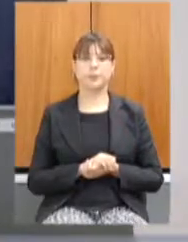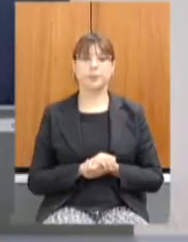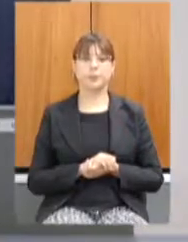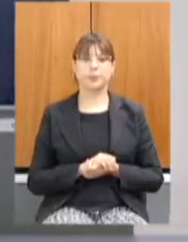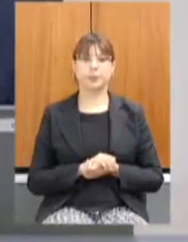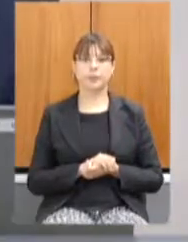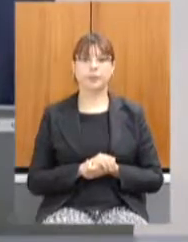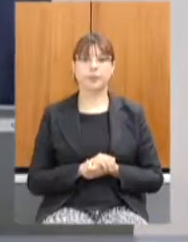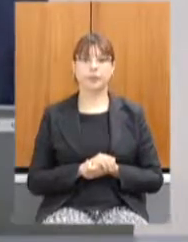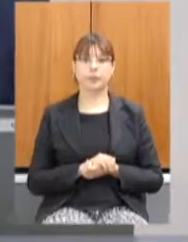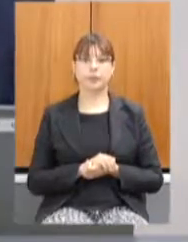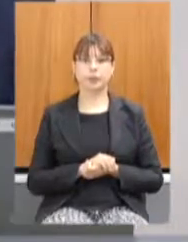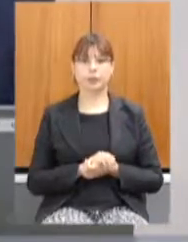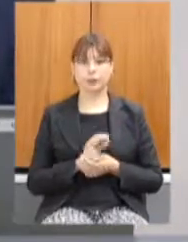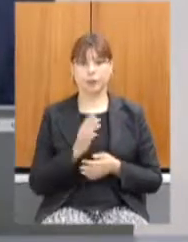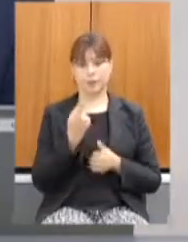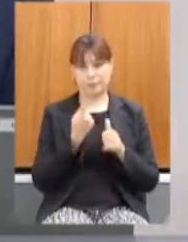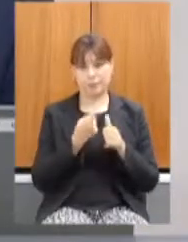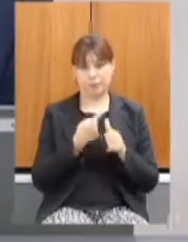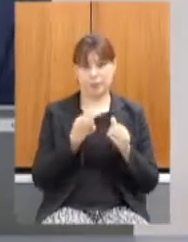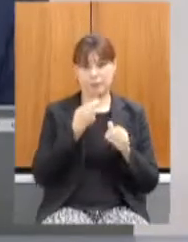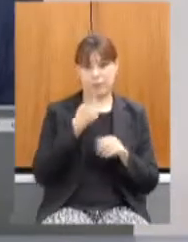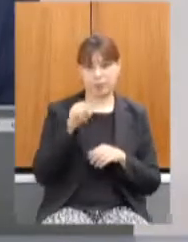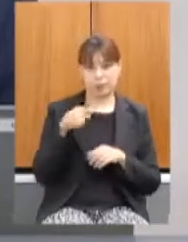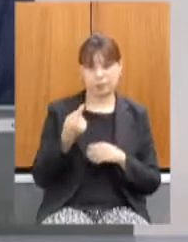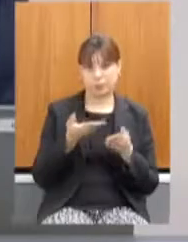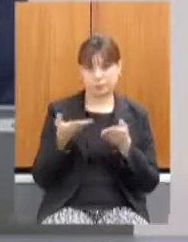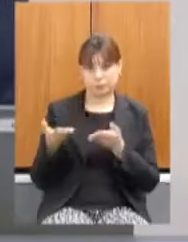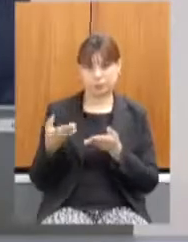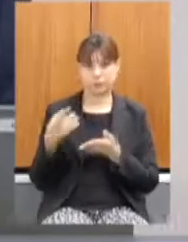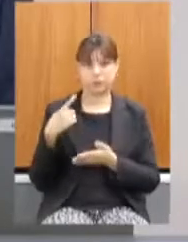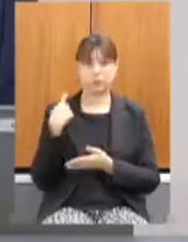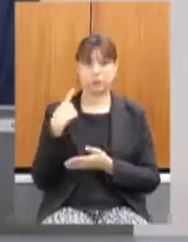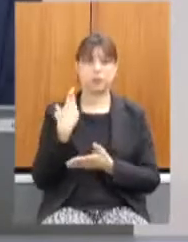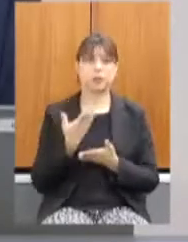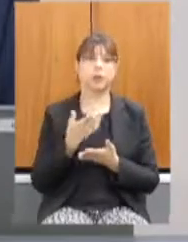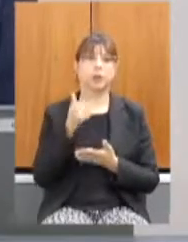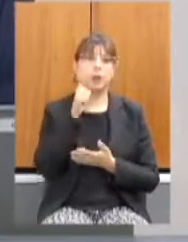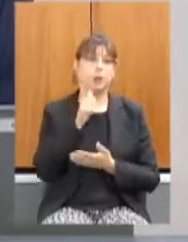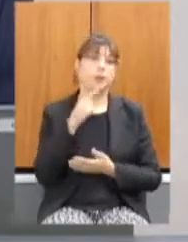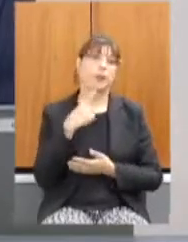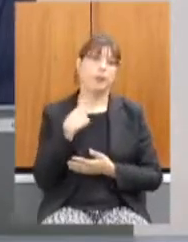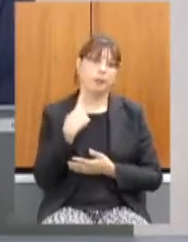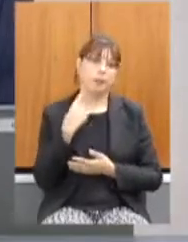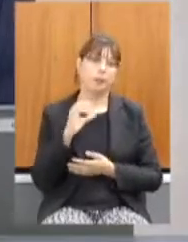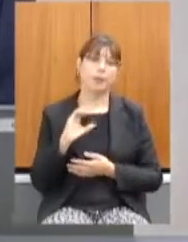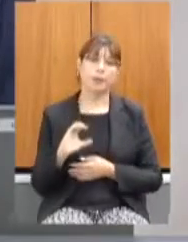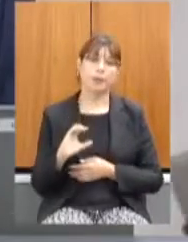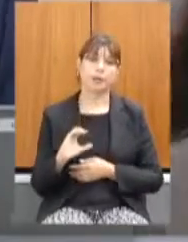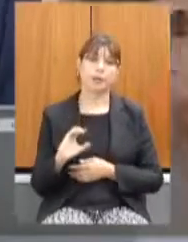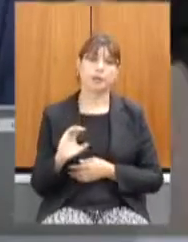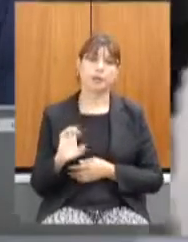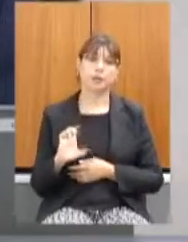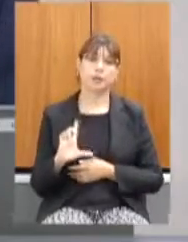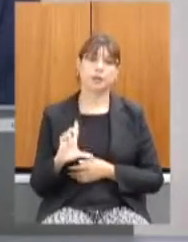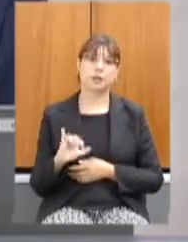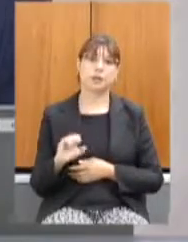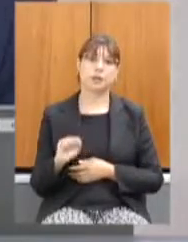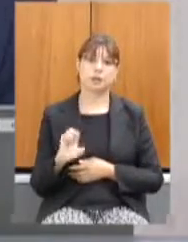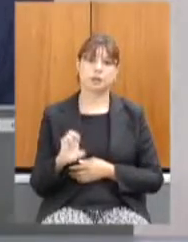Digno secretário Nós também registramos a presença da deputada celise laviola e Luiz